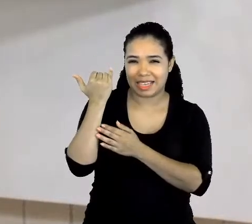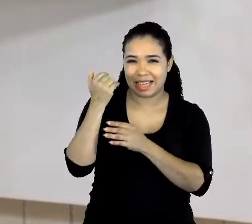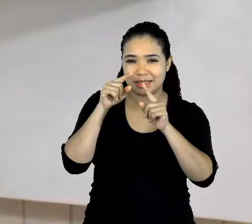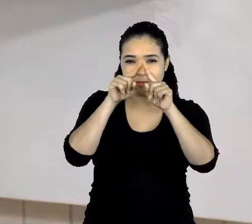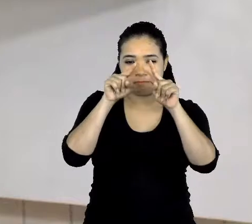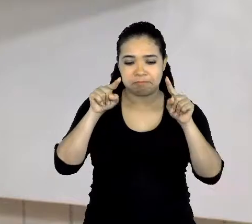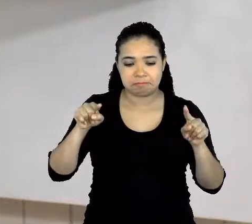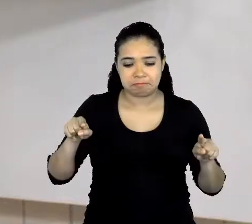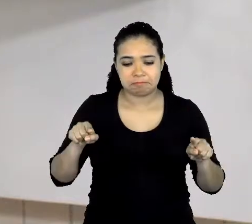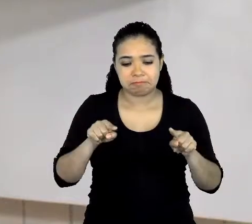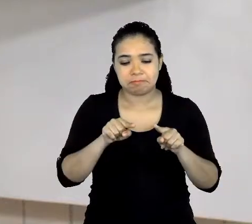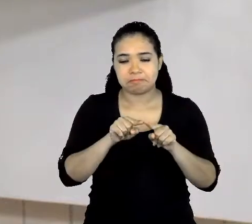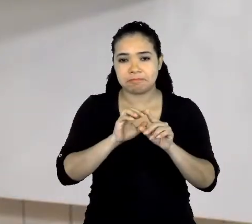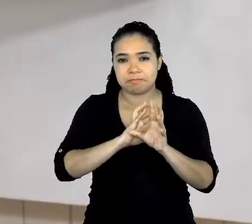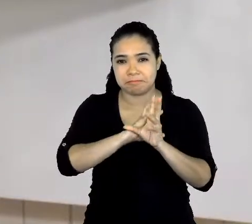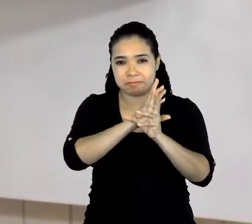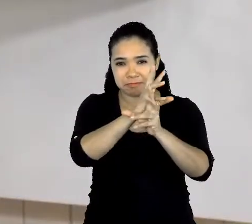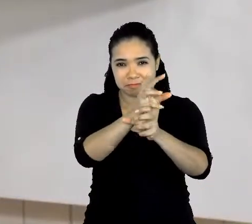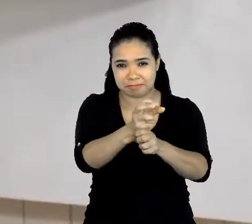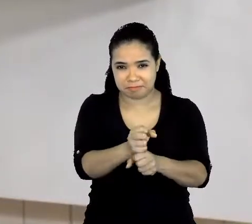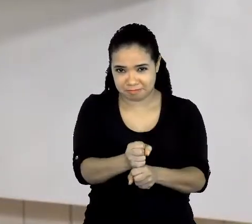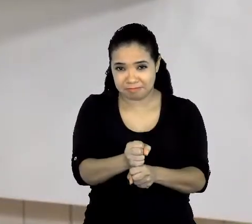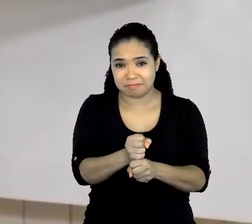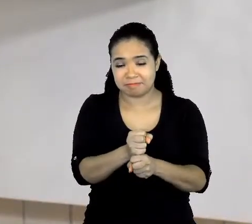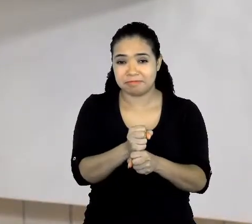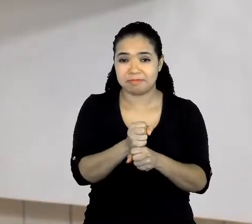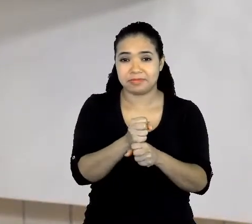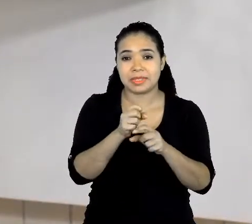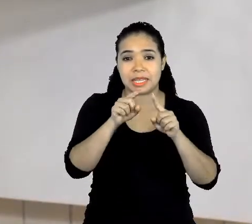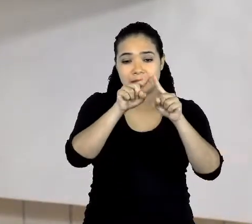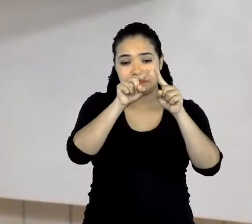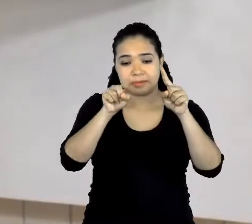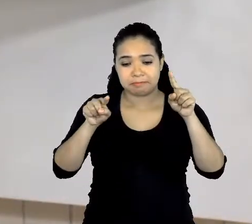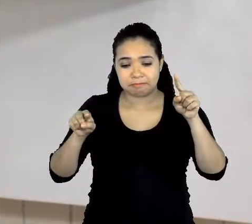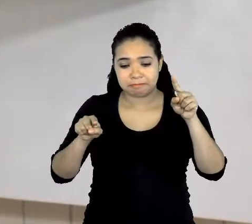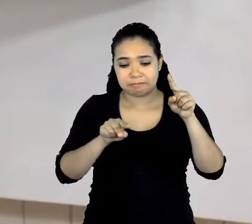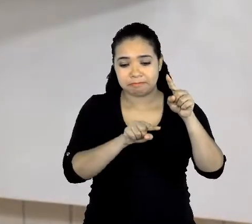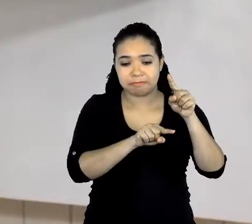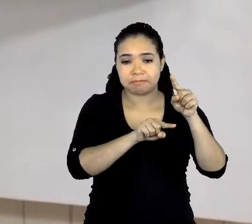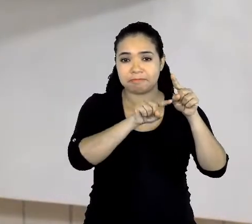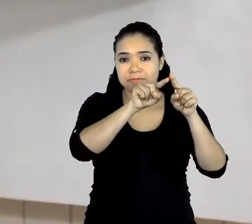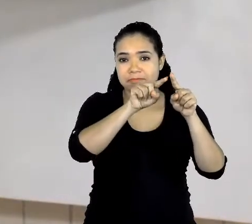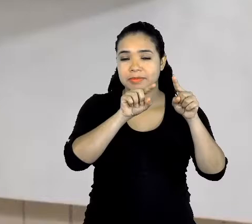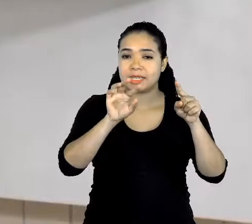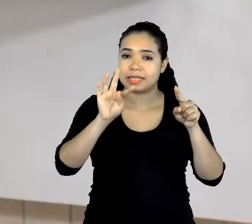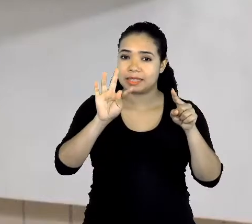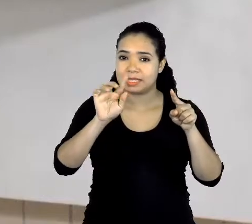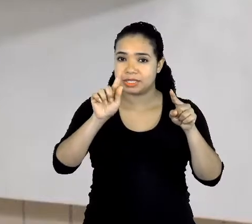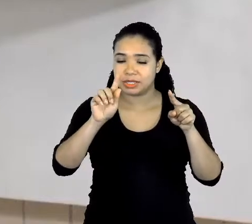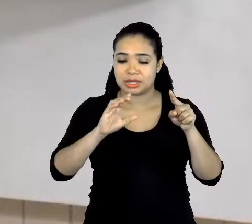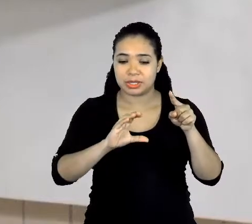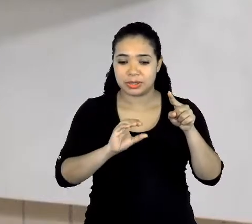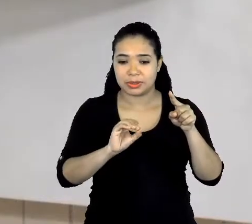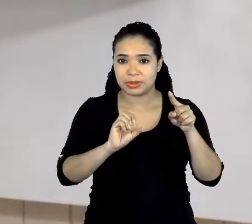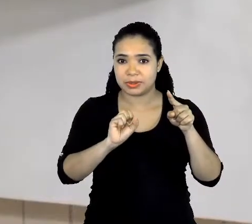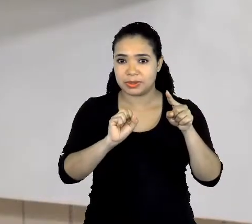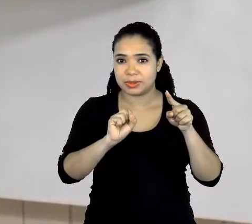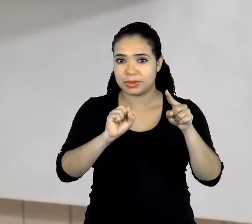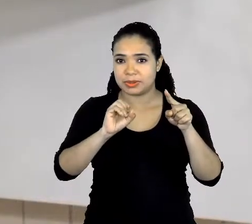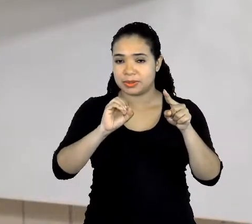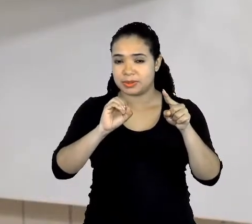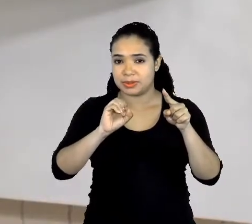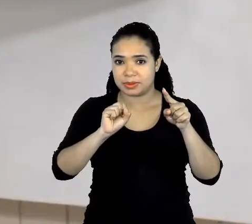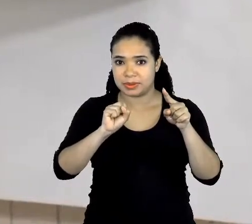relações fundamentais, seno, cosseno e tangente de 30, 45 e 60, algumas relações importantes. Agora nós vamos à aplicação desse